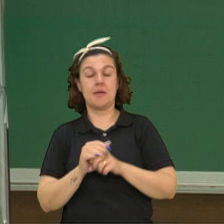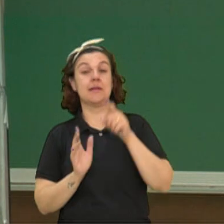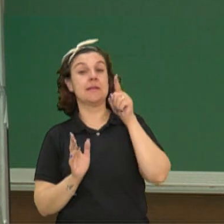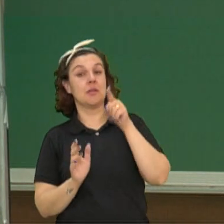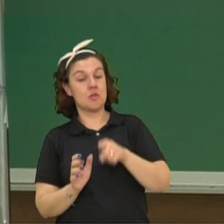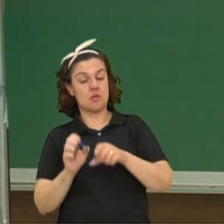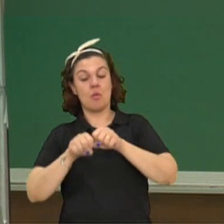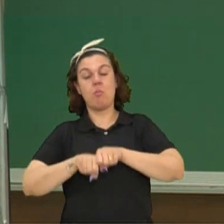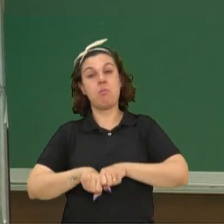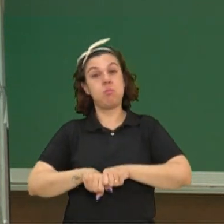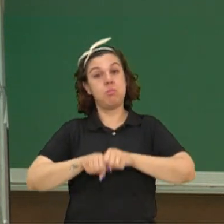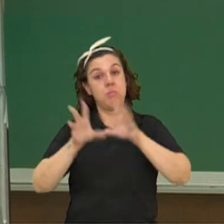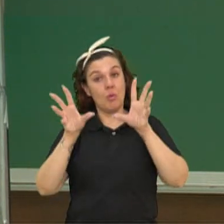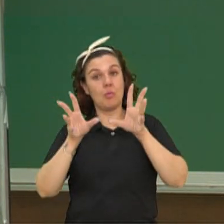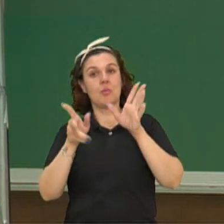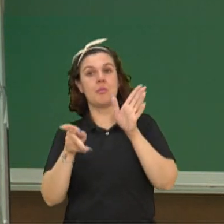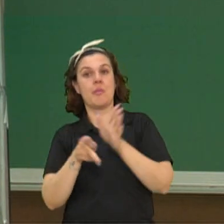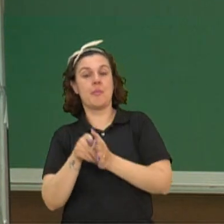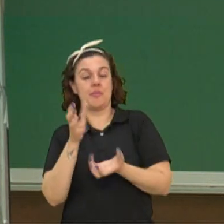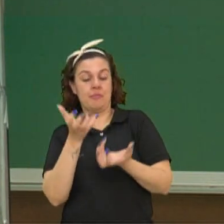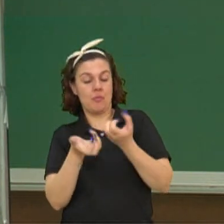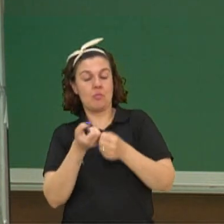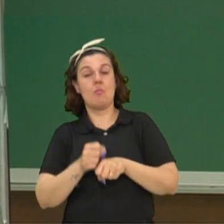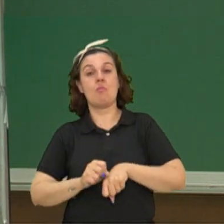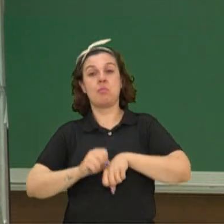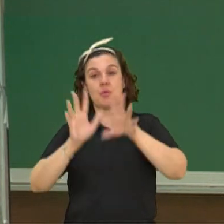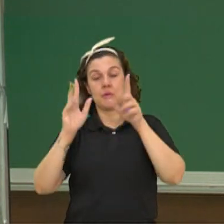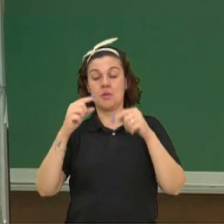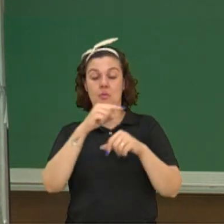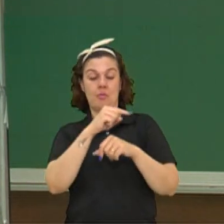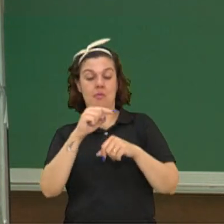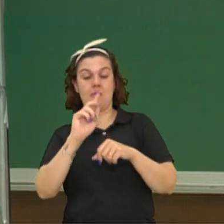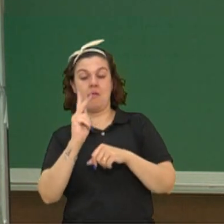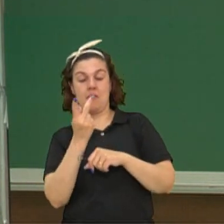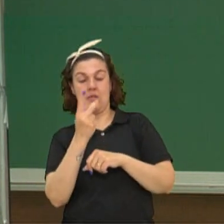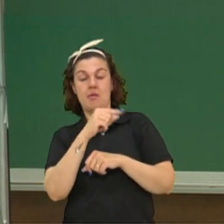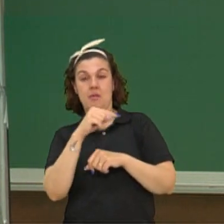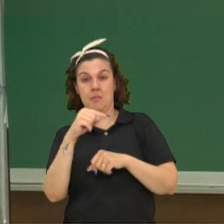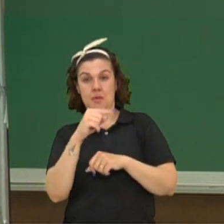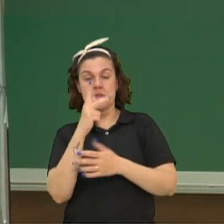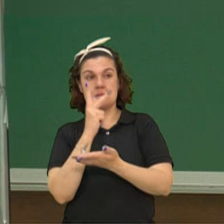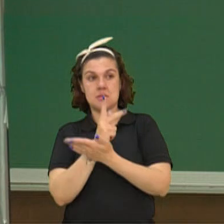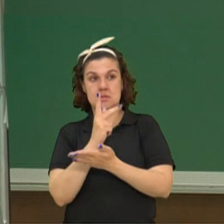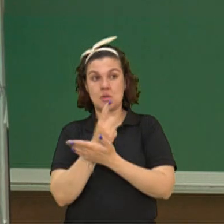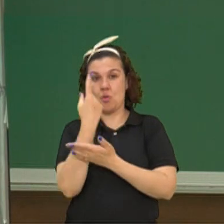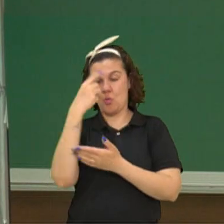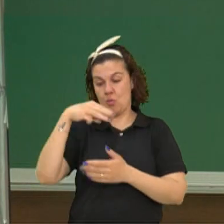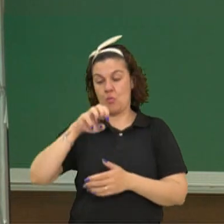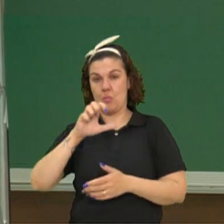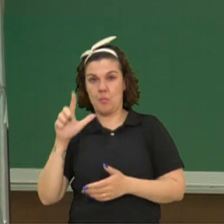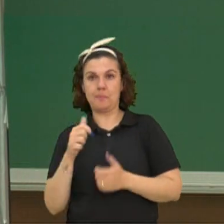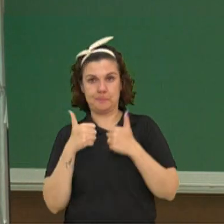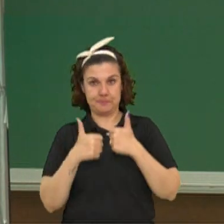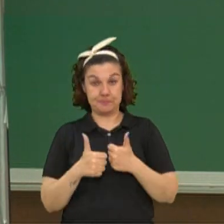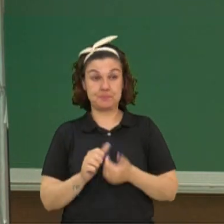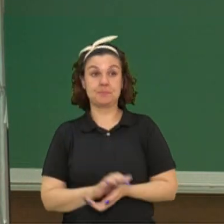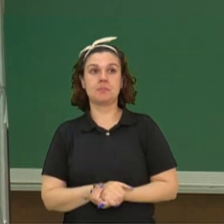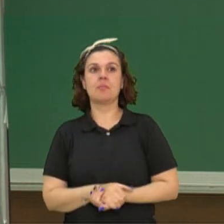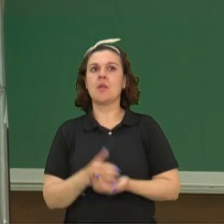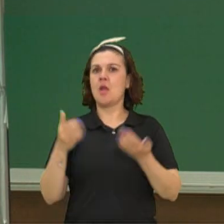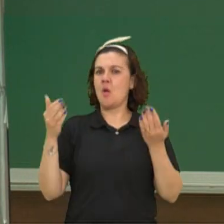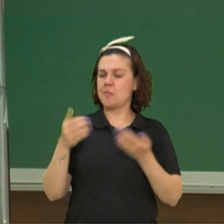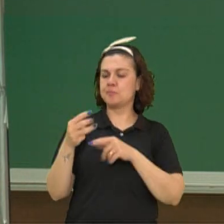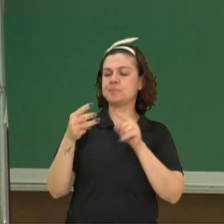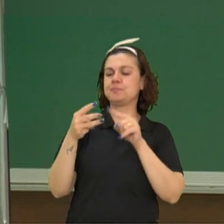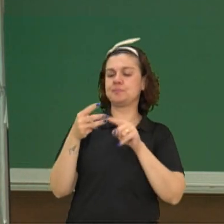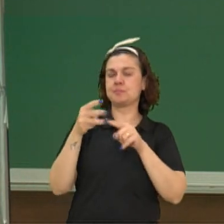falando de detonação, de explodir, então, ΔH negativo para 1 mol de nitroglicerina. Agora vamos